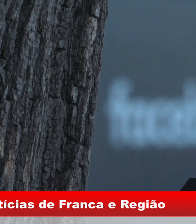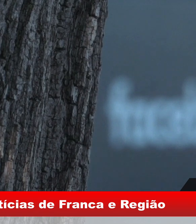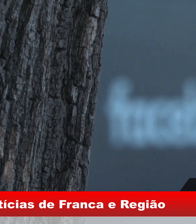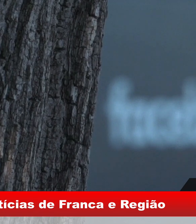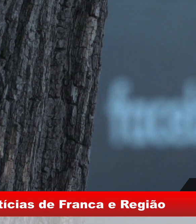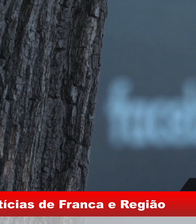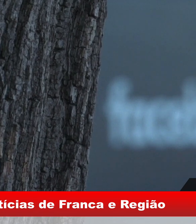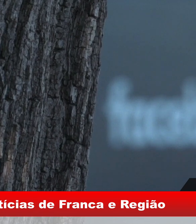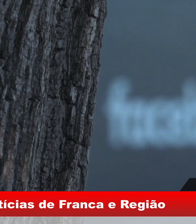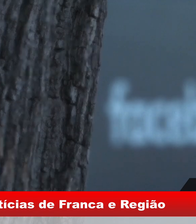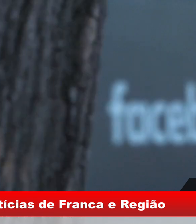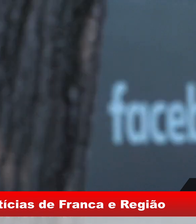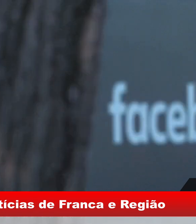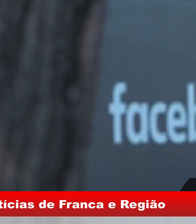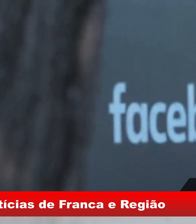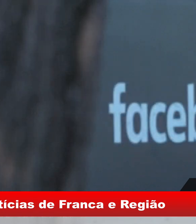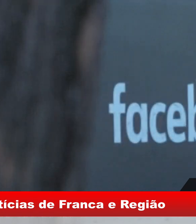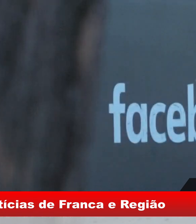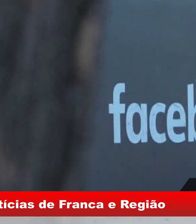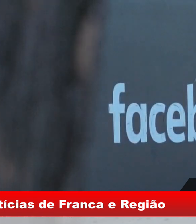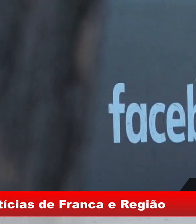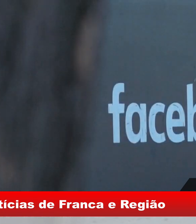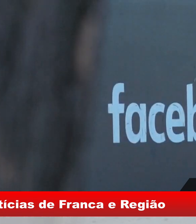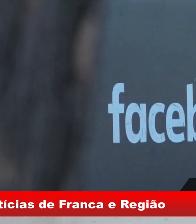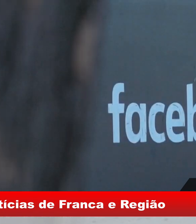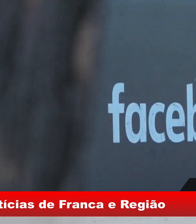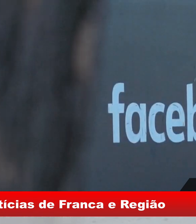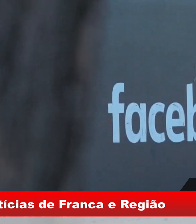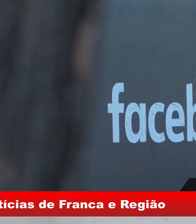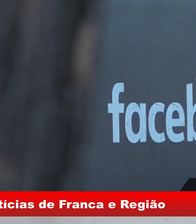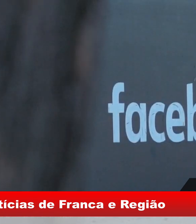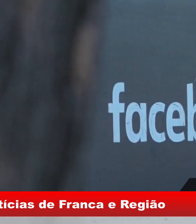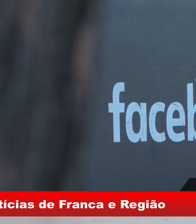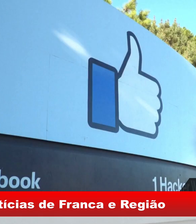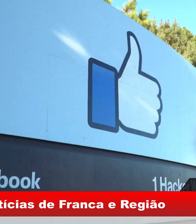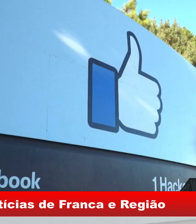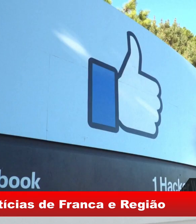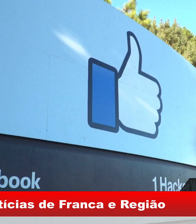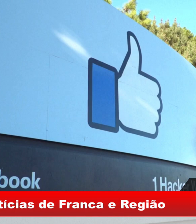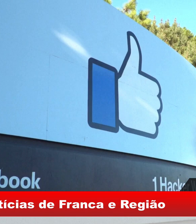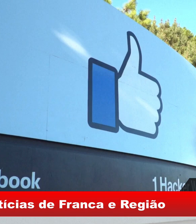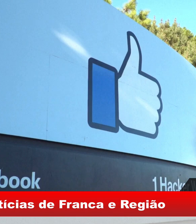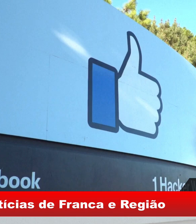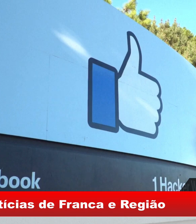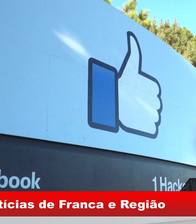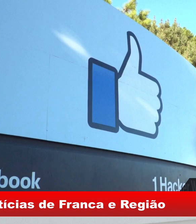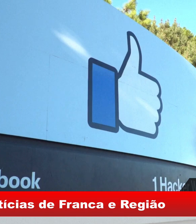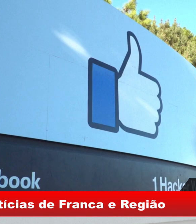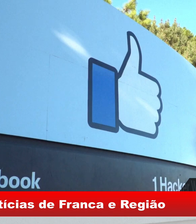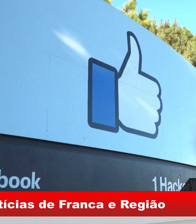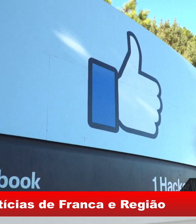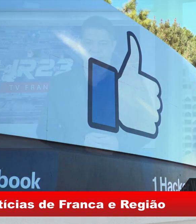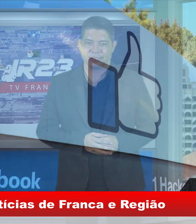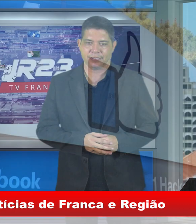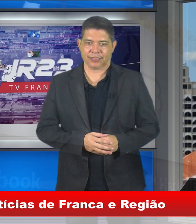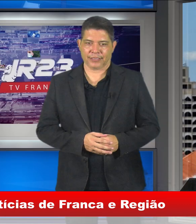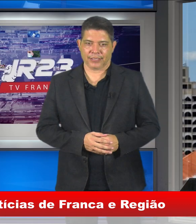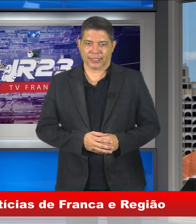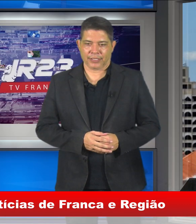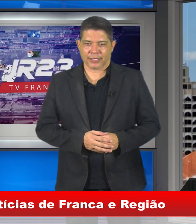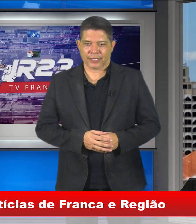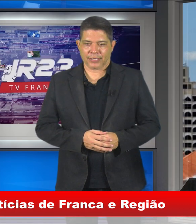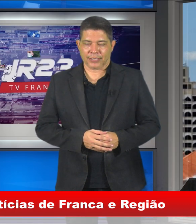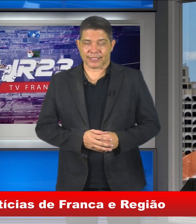desinformação. Outros gigantes como Microsoft, Google e OpenAI têm assumido compromissos similares.